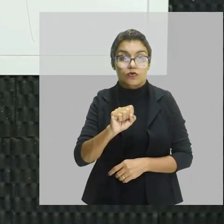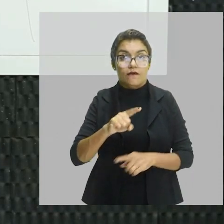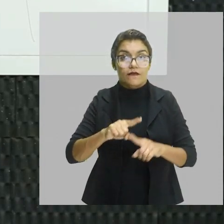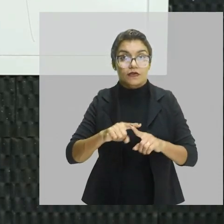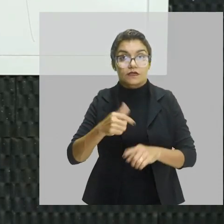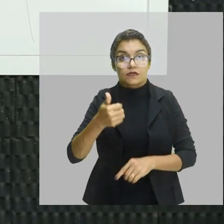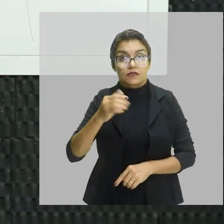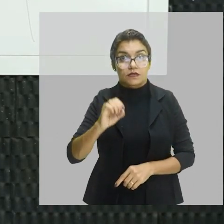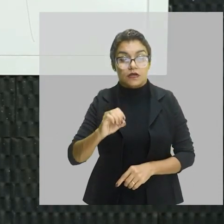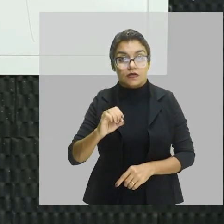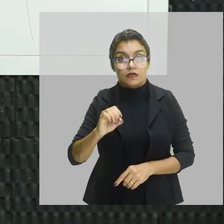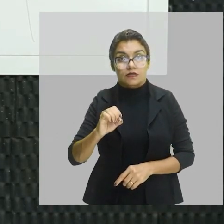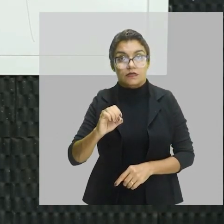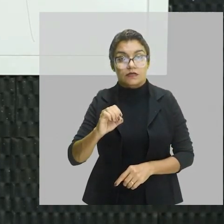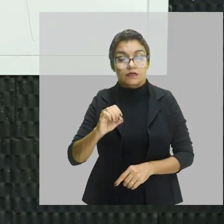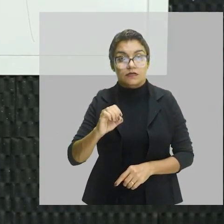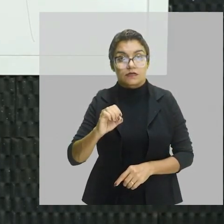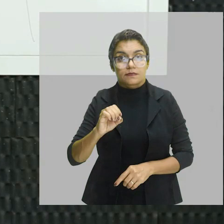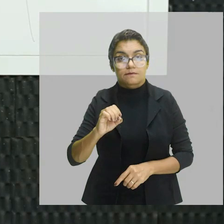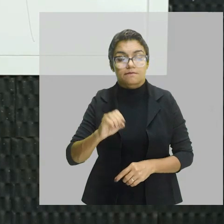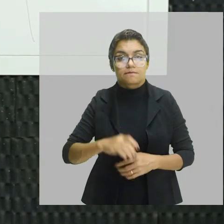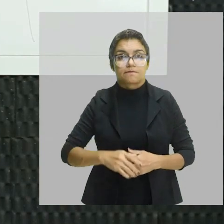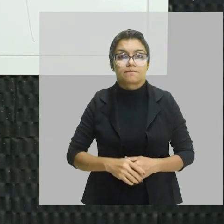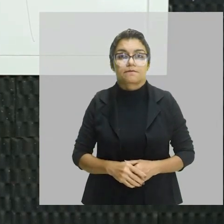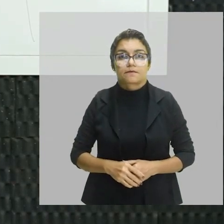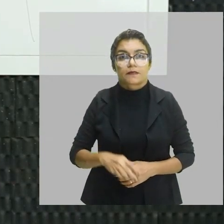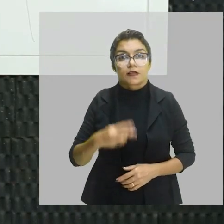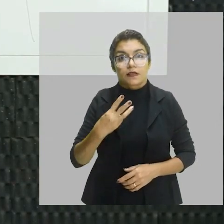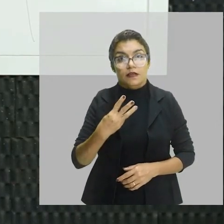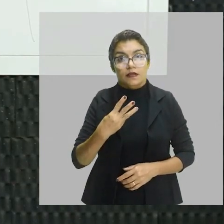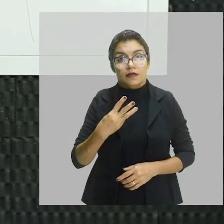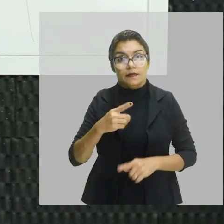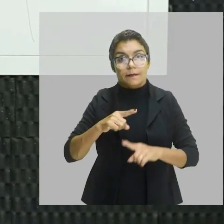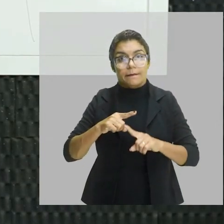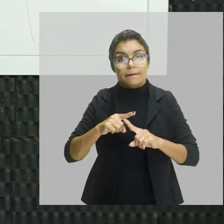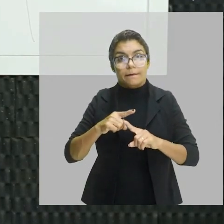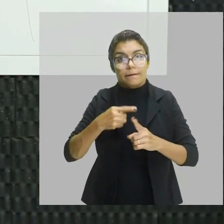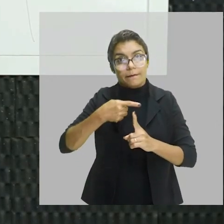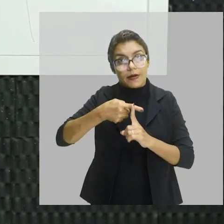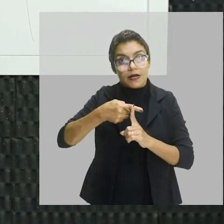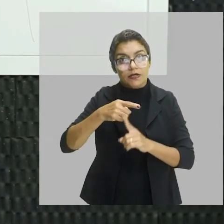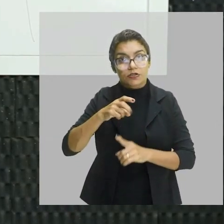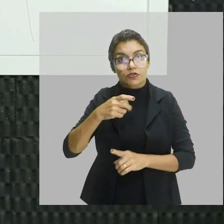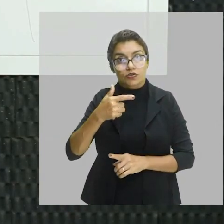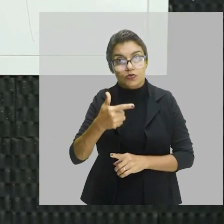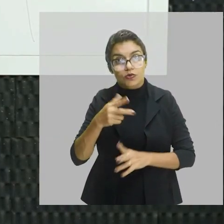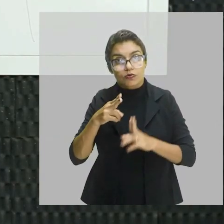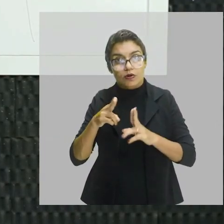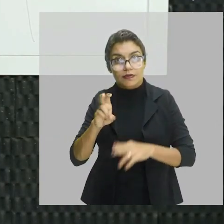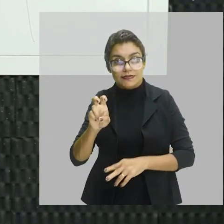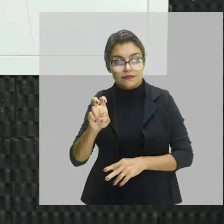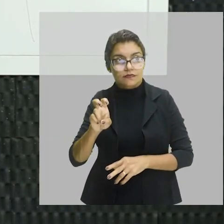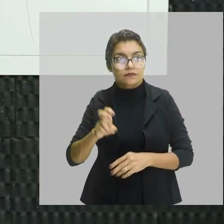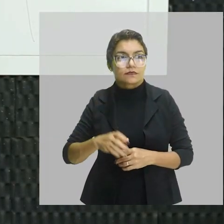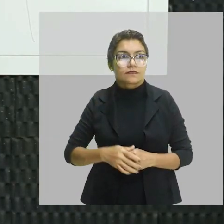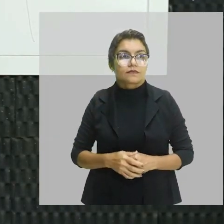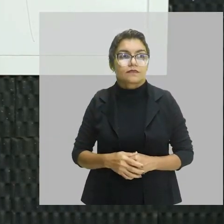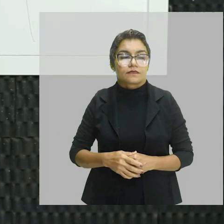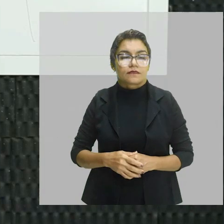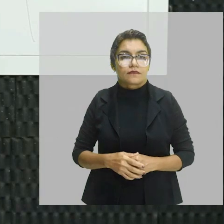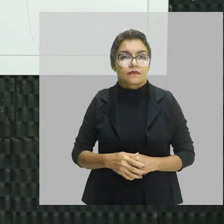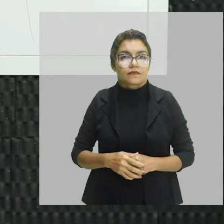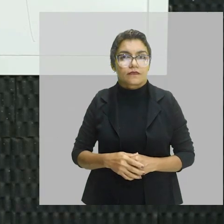vezes 10, são 3 com mais 2 dá 5, né? Vezes 10 a quinta,